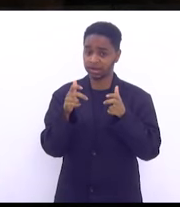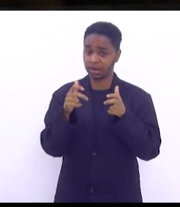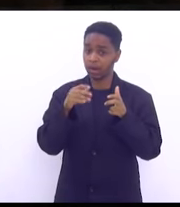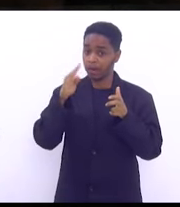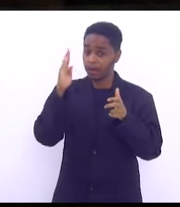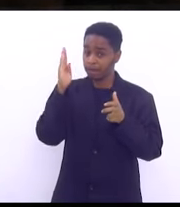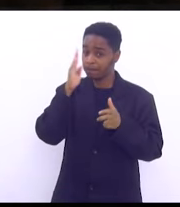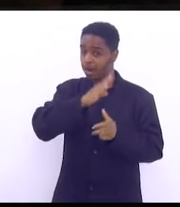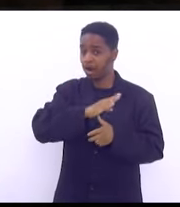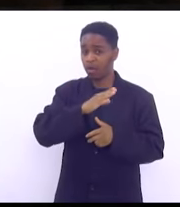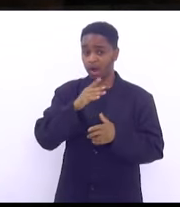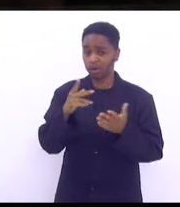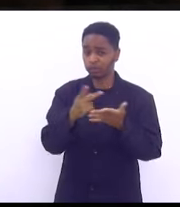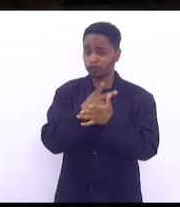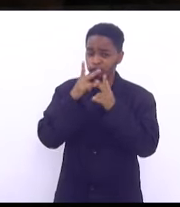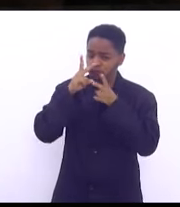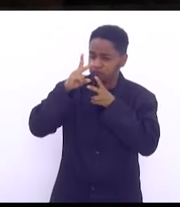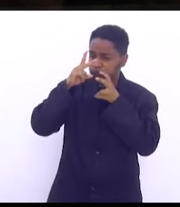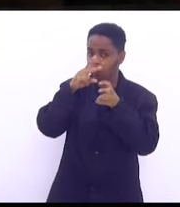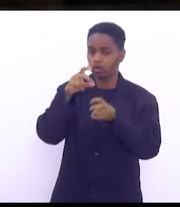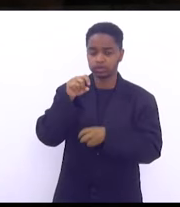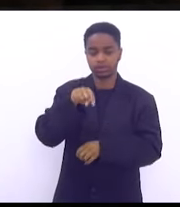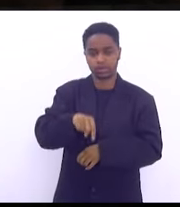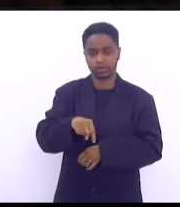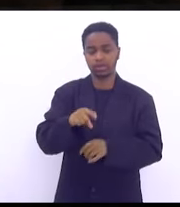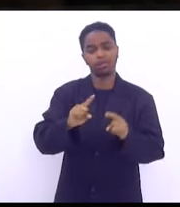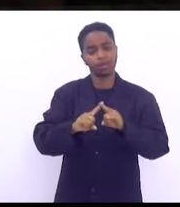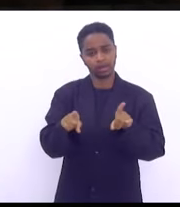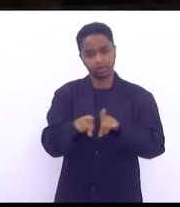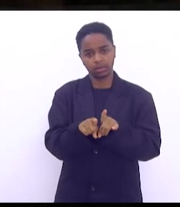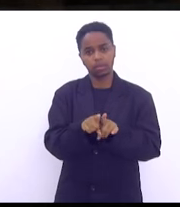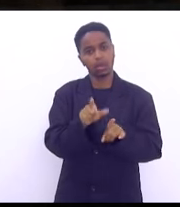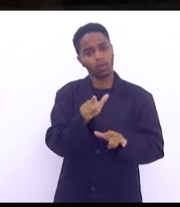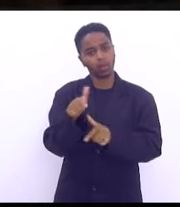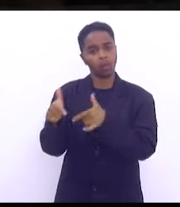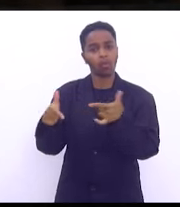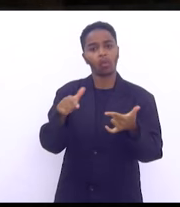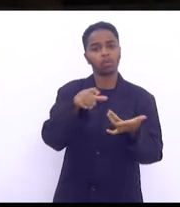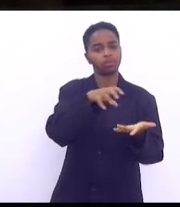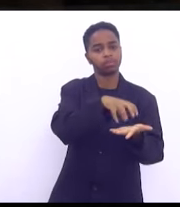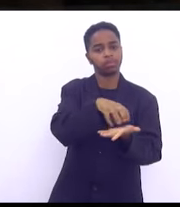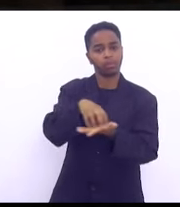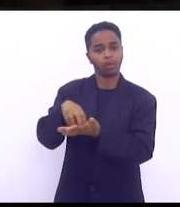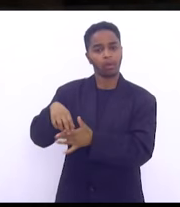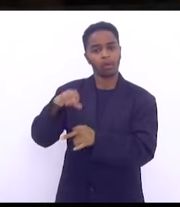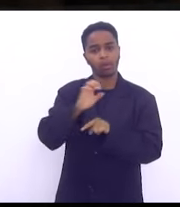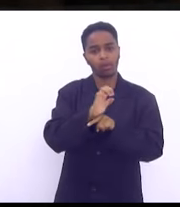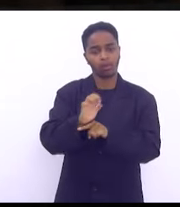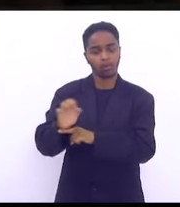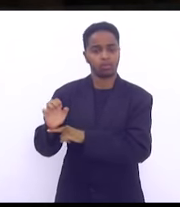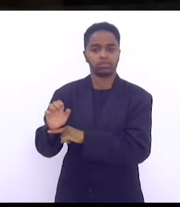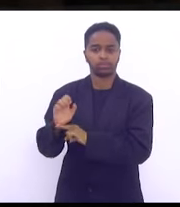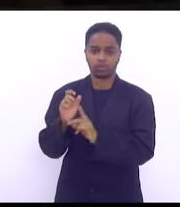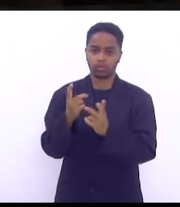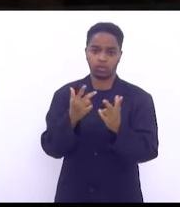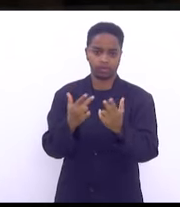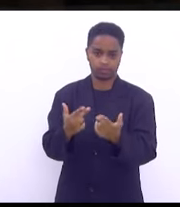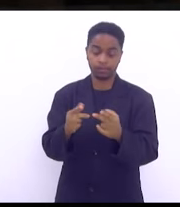aconteceu muito fortemente aqui, mas está estendido por outras unidades federativas. E